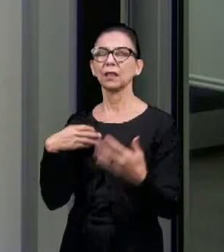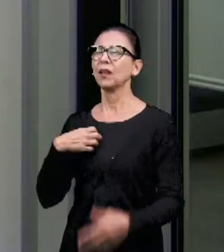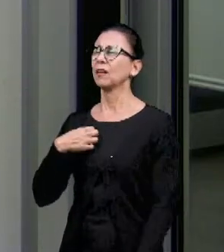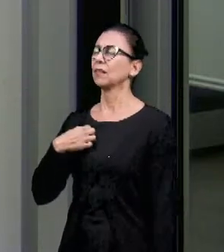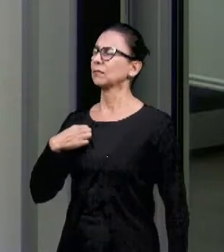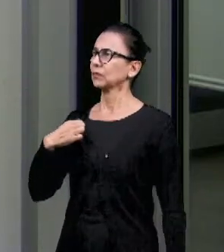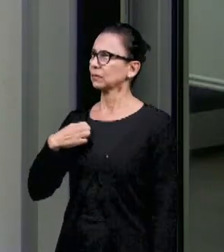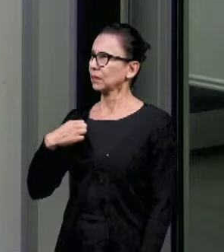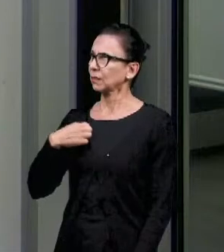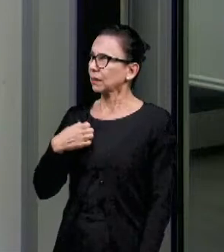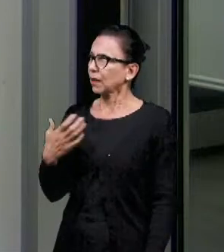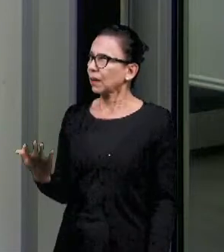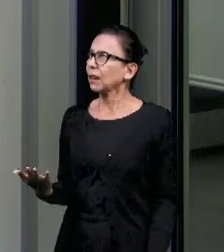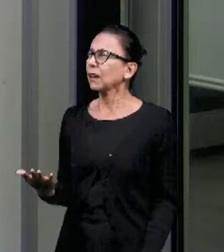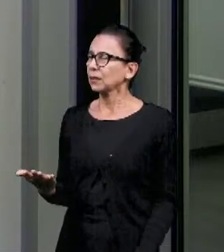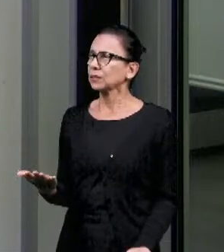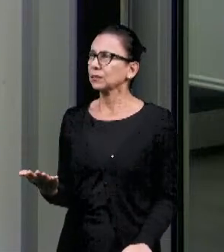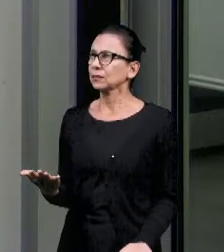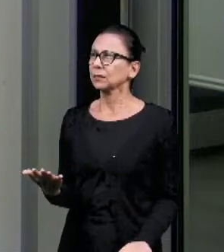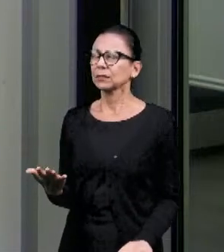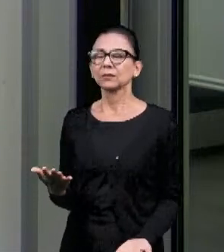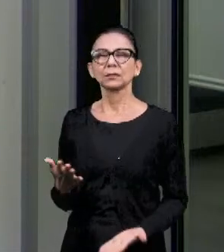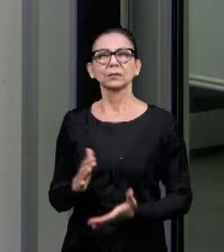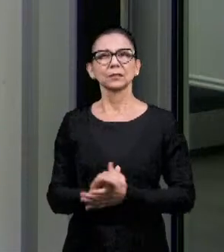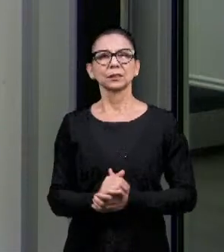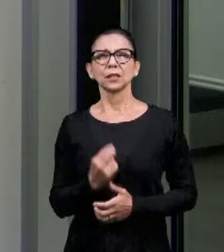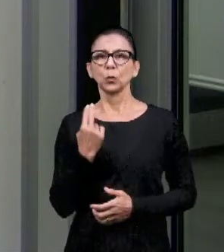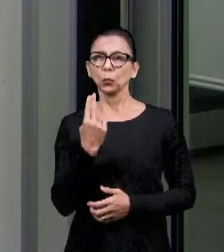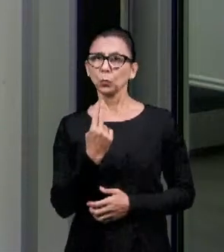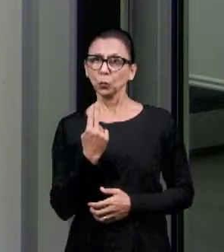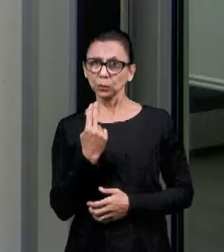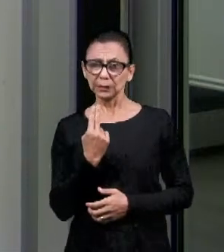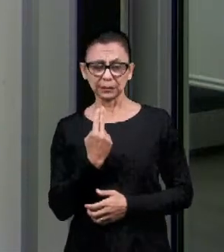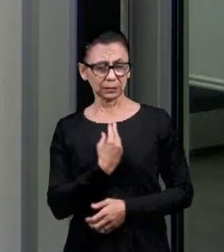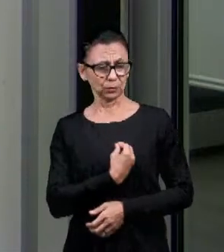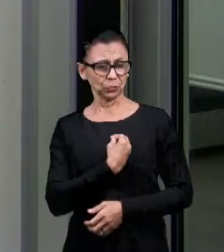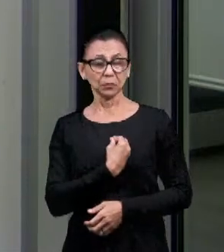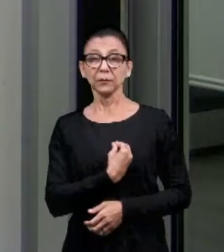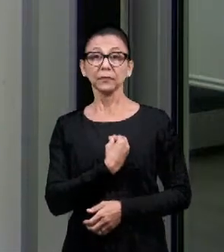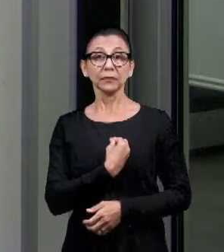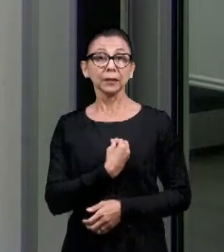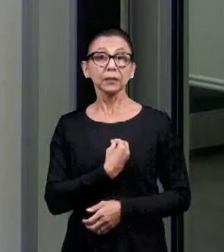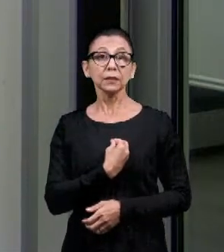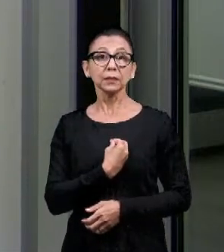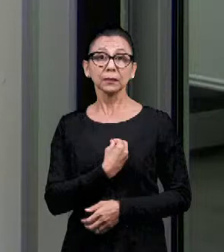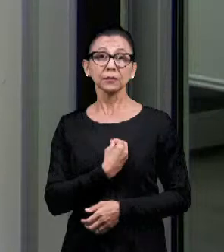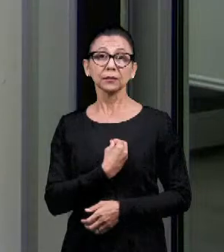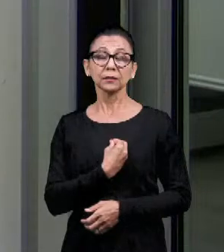para que o Senhor realize na sua vida o plano, o projeto profético dele,